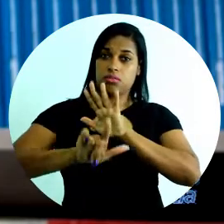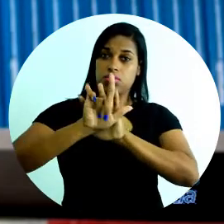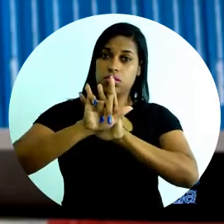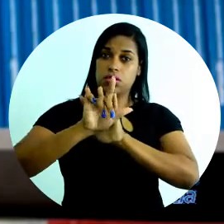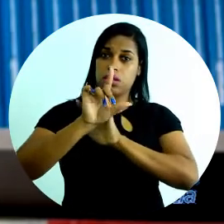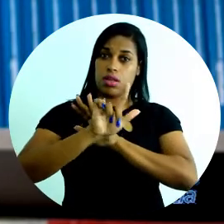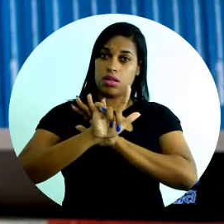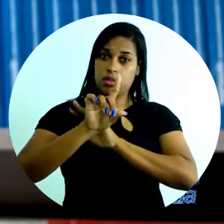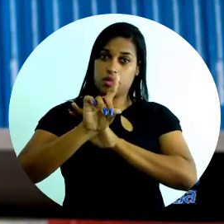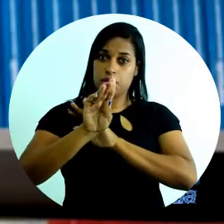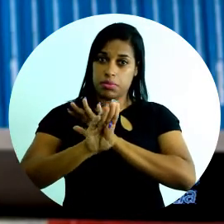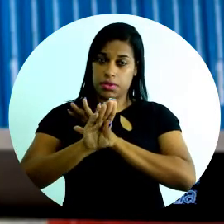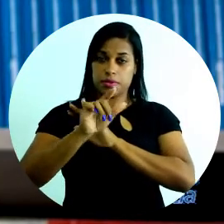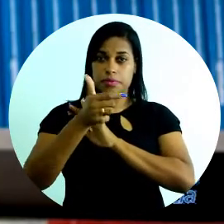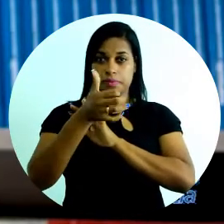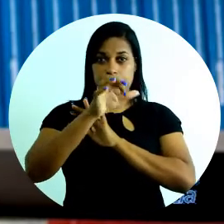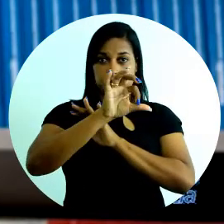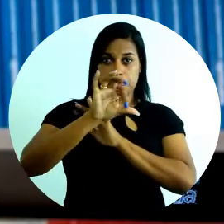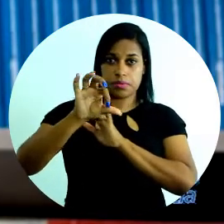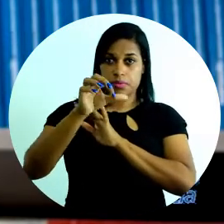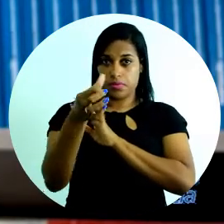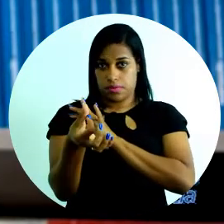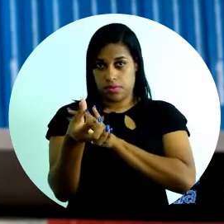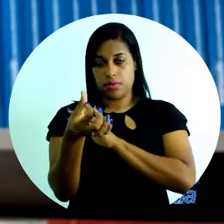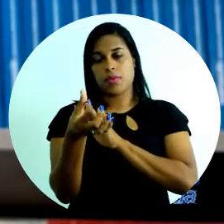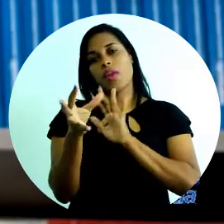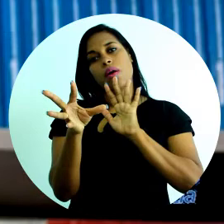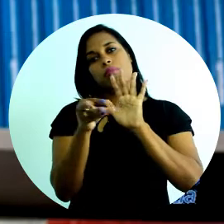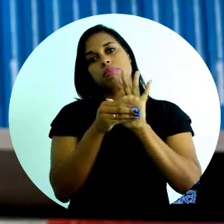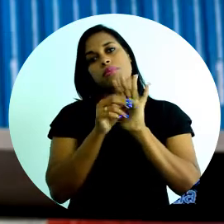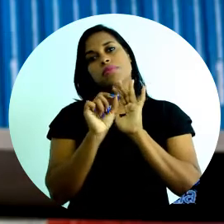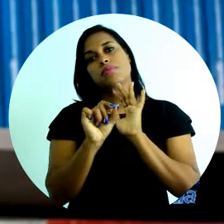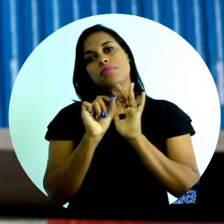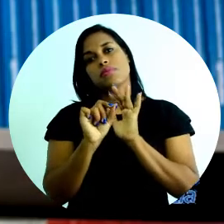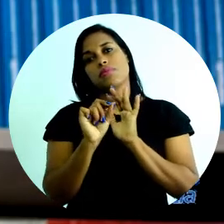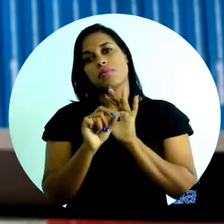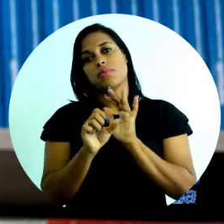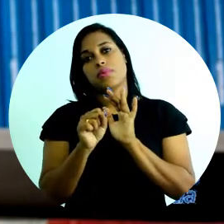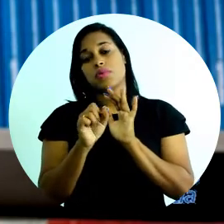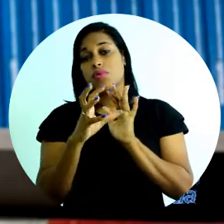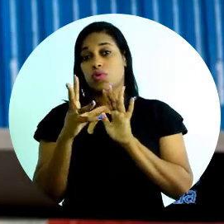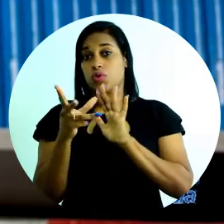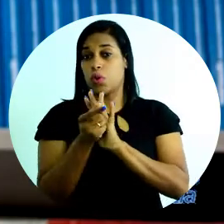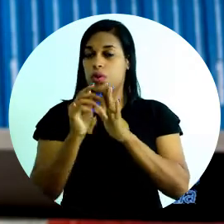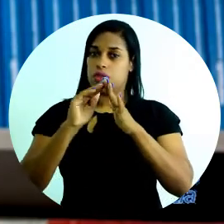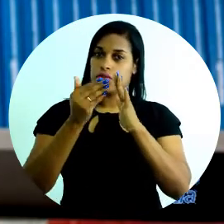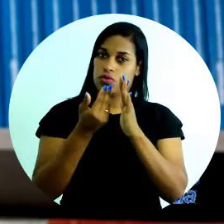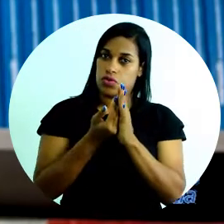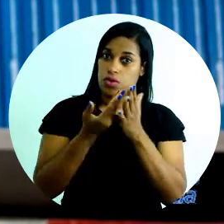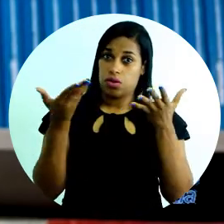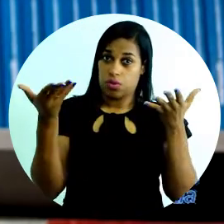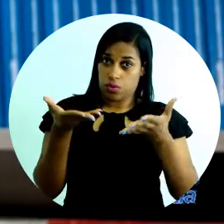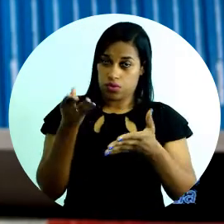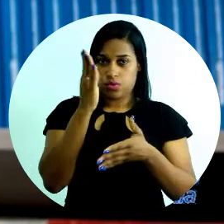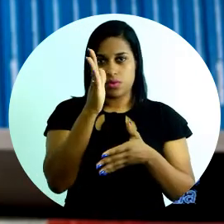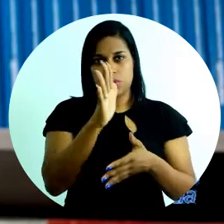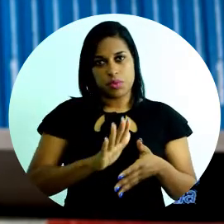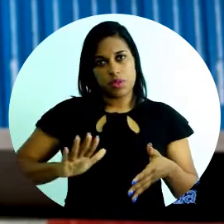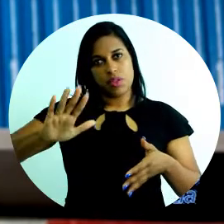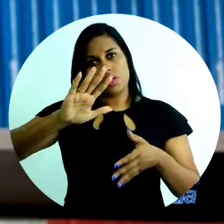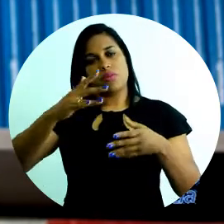legal, a LDB de 1996, ela coloca lá que toda escola pública no